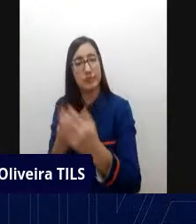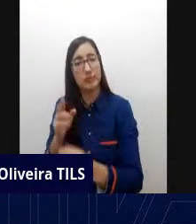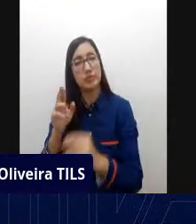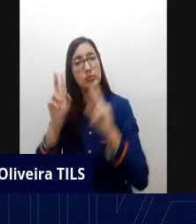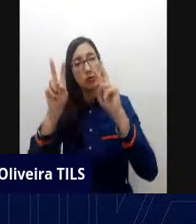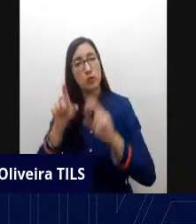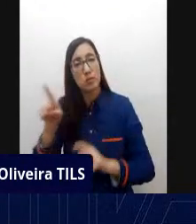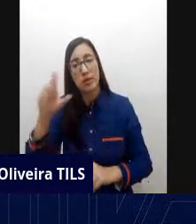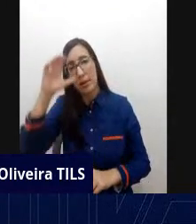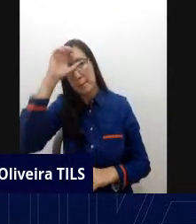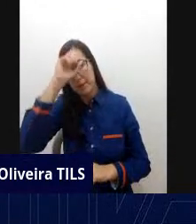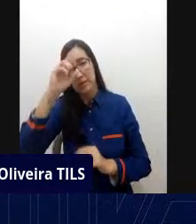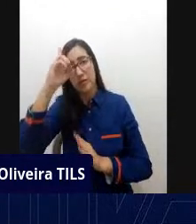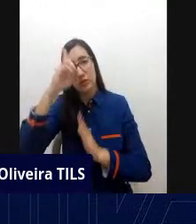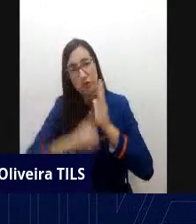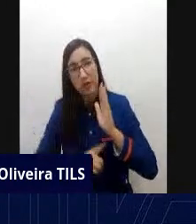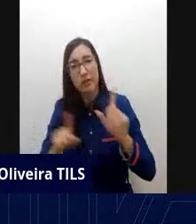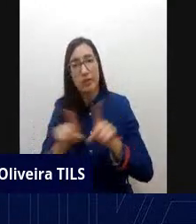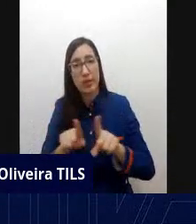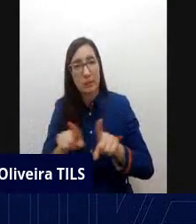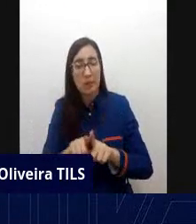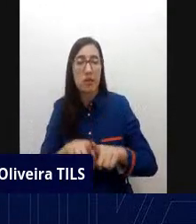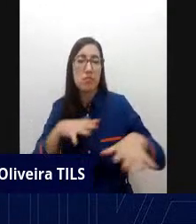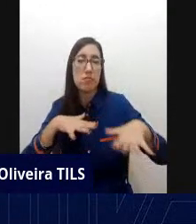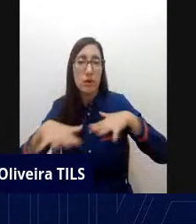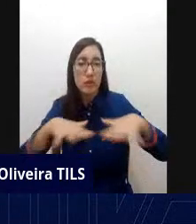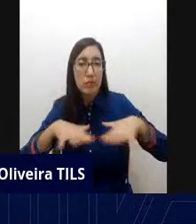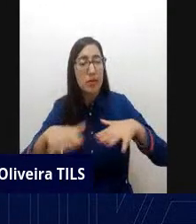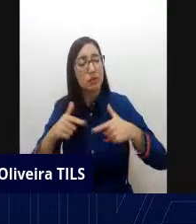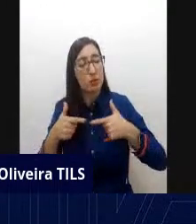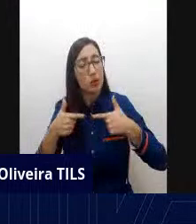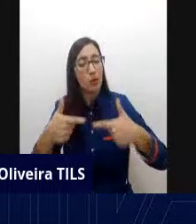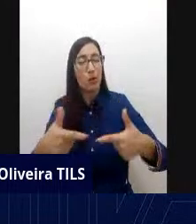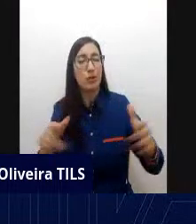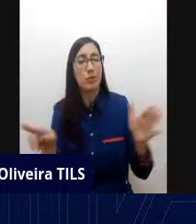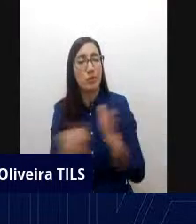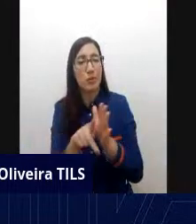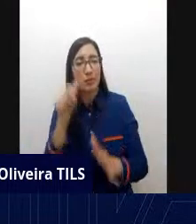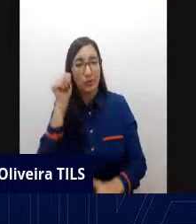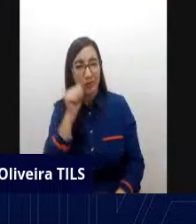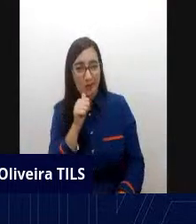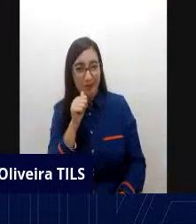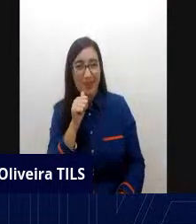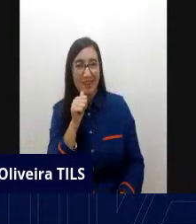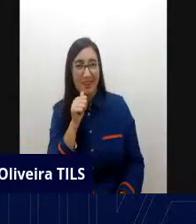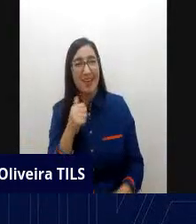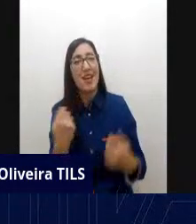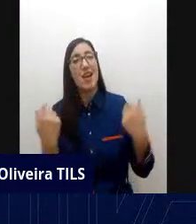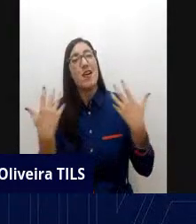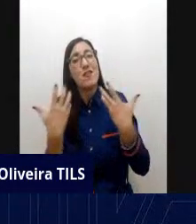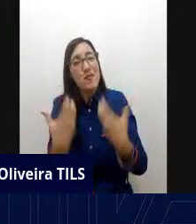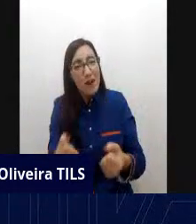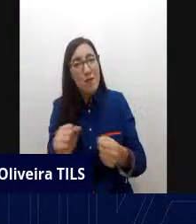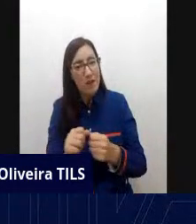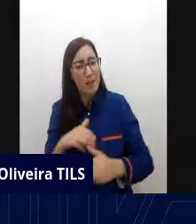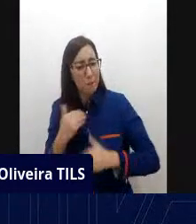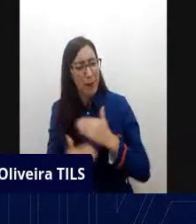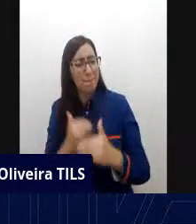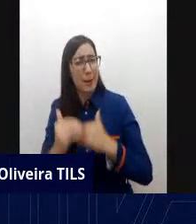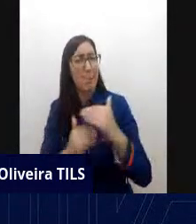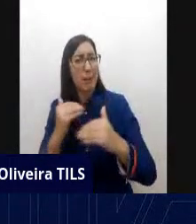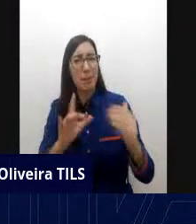a sociedade, acabar com, fazer a revolução, acabar com o patriarcado e o machismo, né?